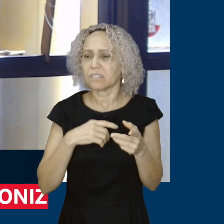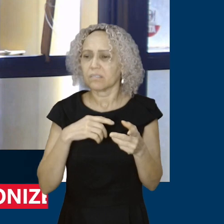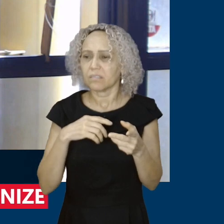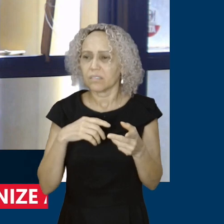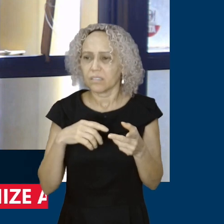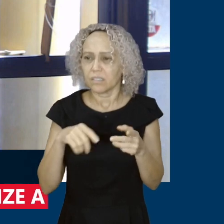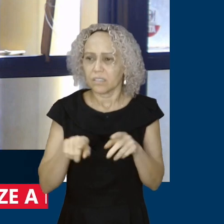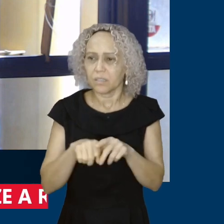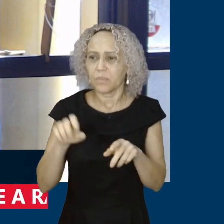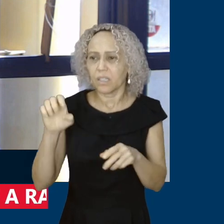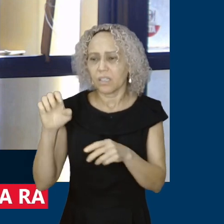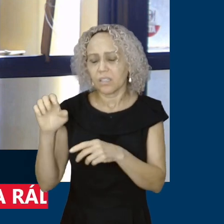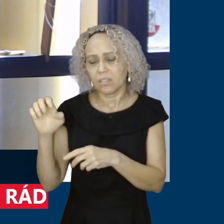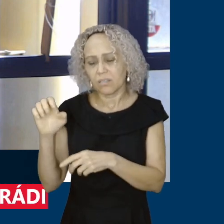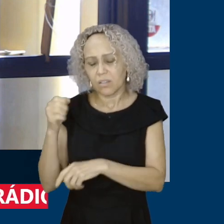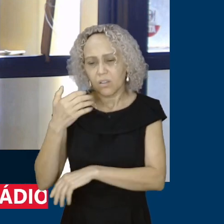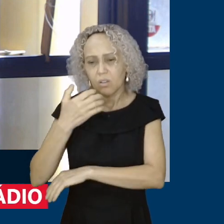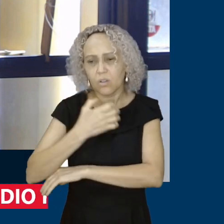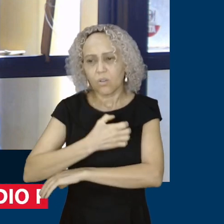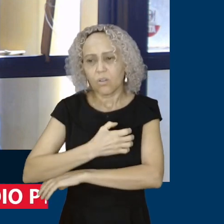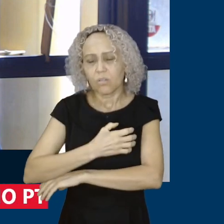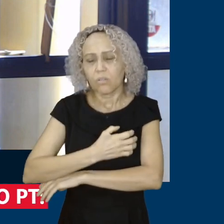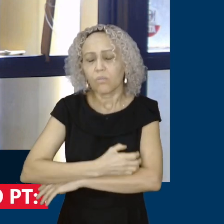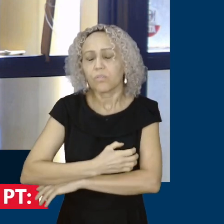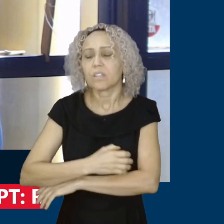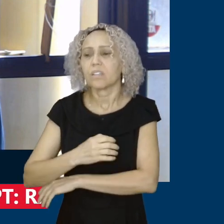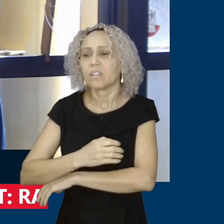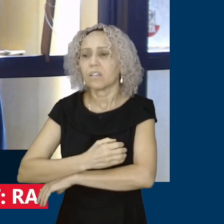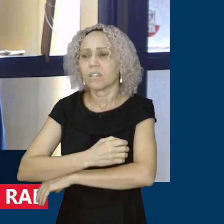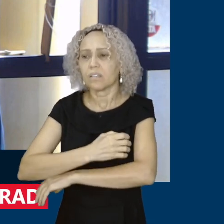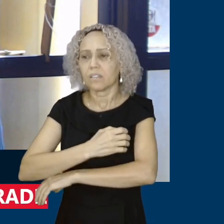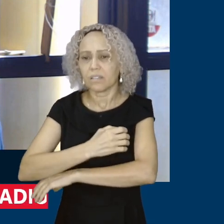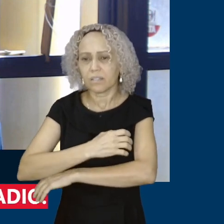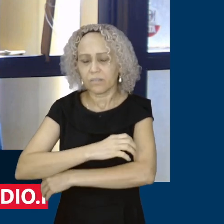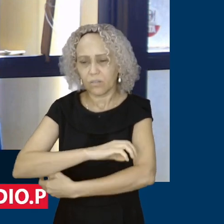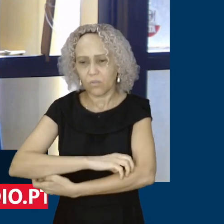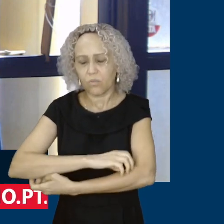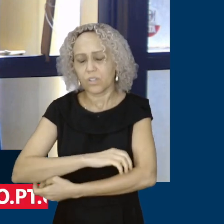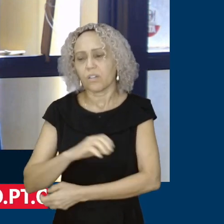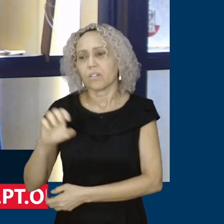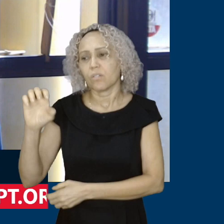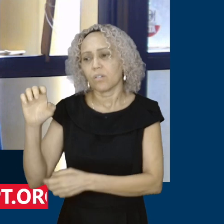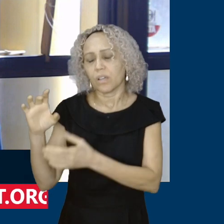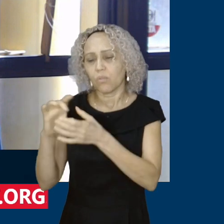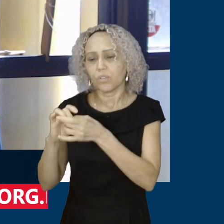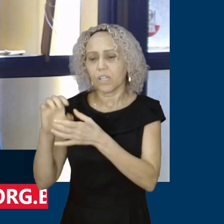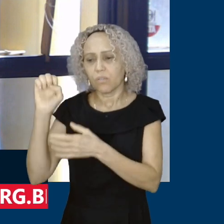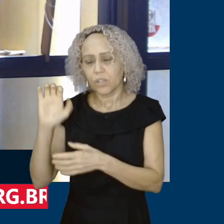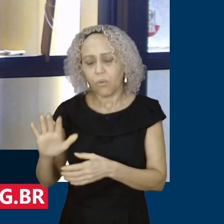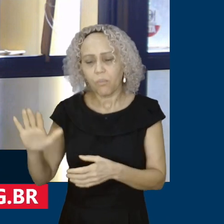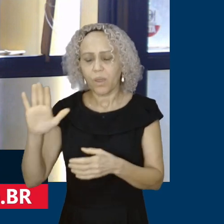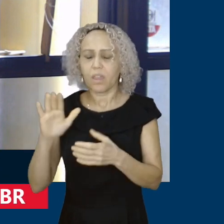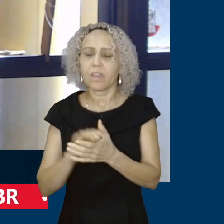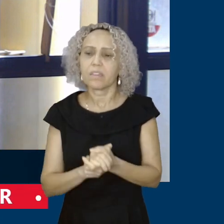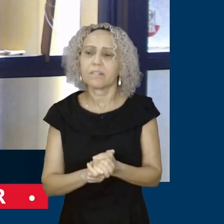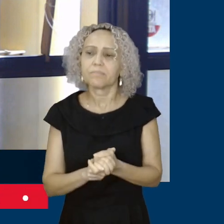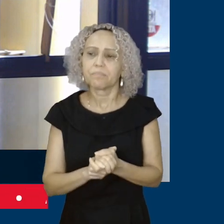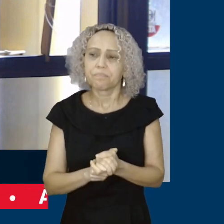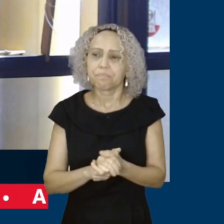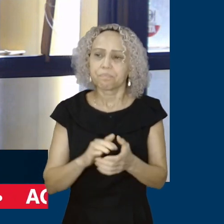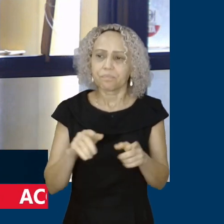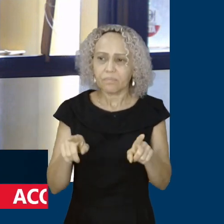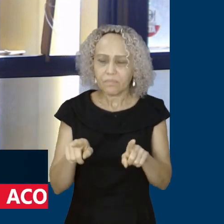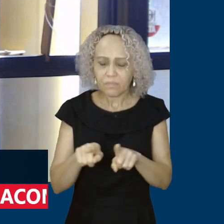você tem o compromisso dos Estados Unidos de colocar, você tem a potencialidade aqui do crédito de carbono, entendeu, de ser também